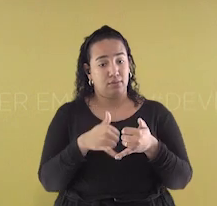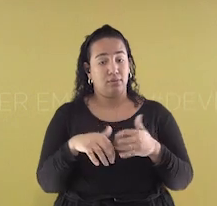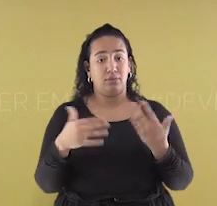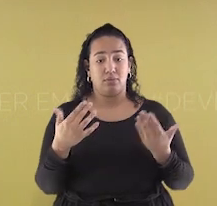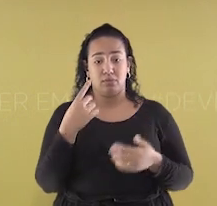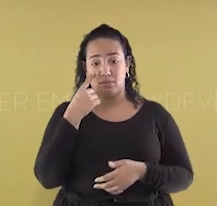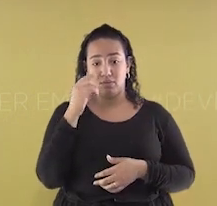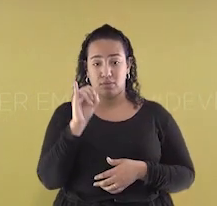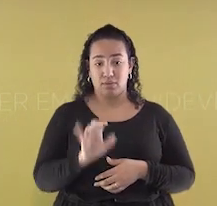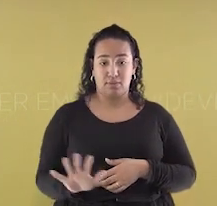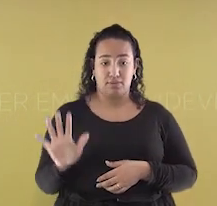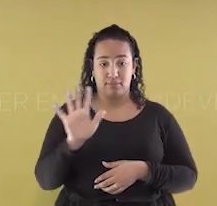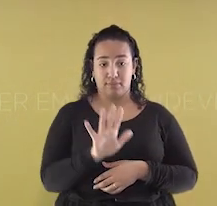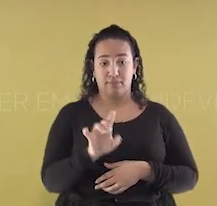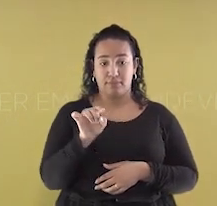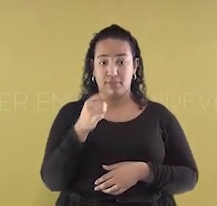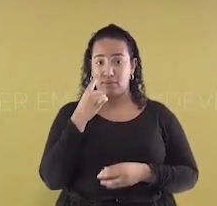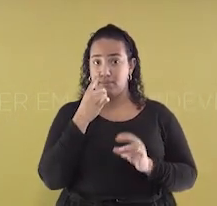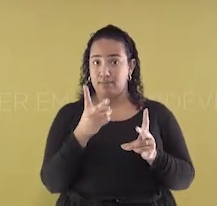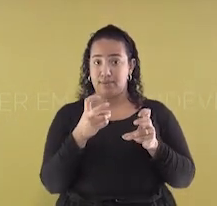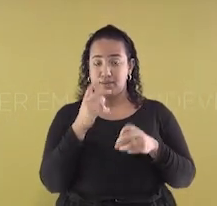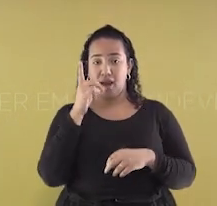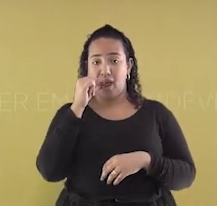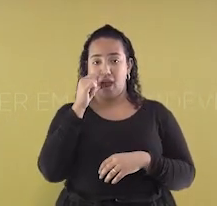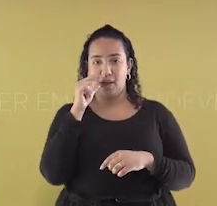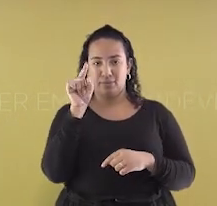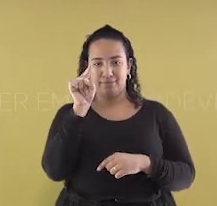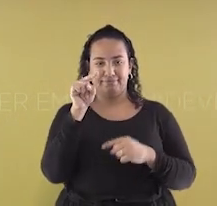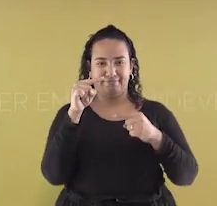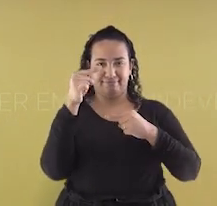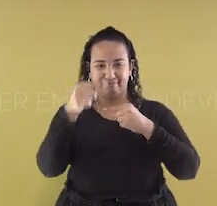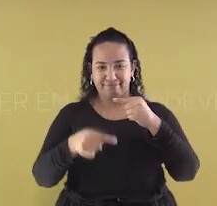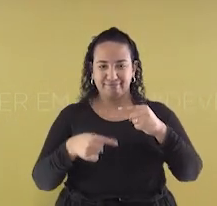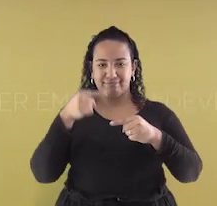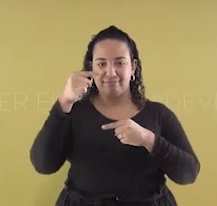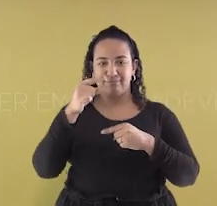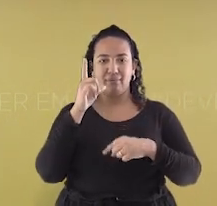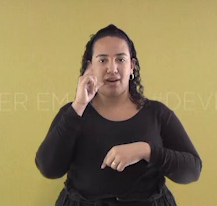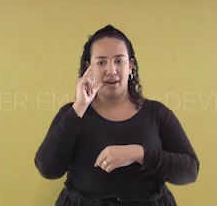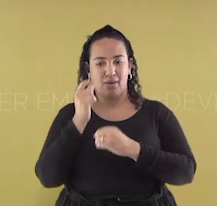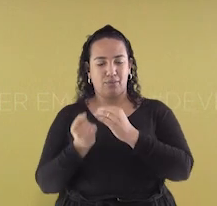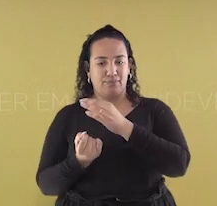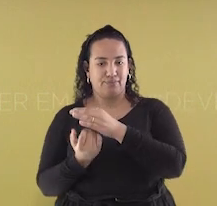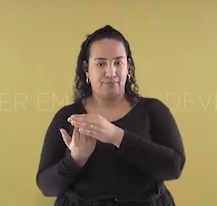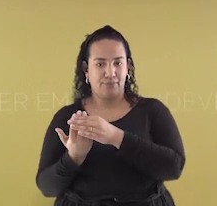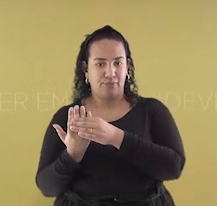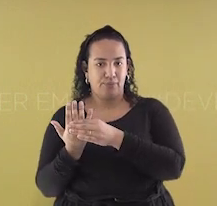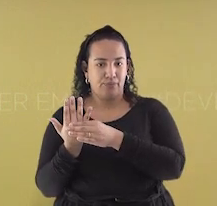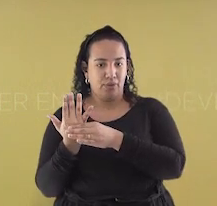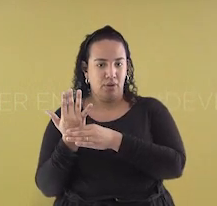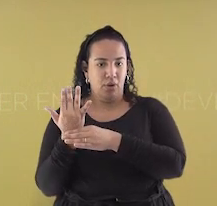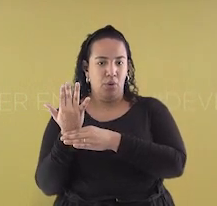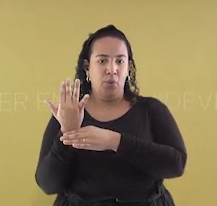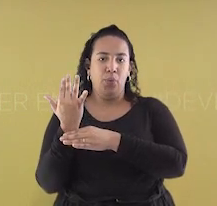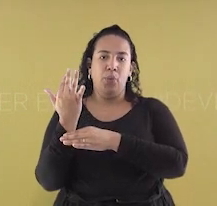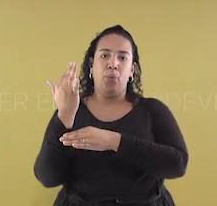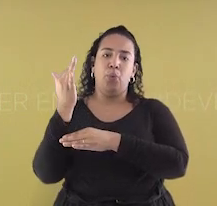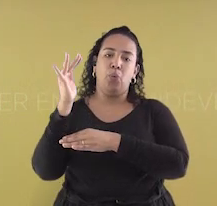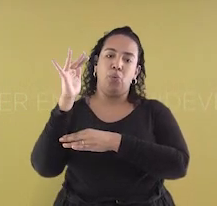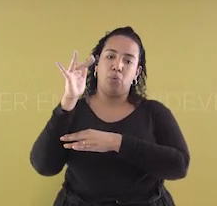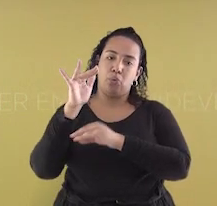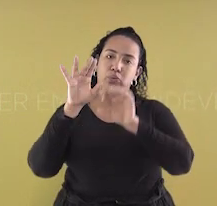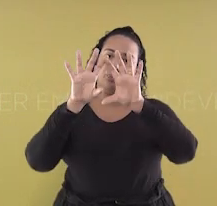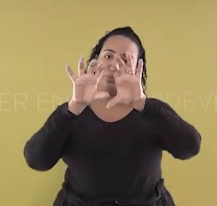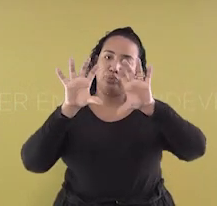agrotóxicos. Nessa imagem aqui a gente consegue perceber o ciclo da água, né? A água evapora, né, pela transpiração